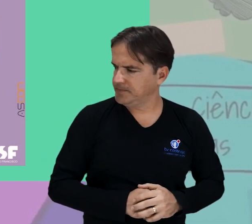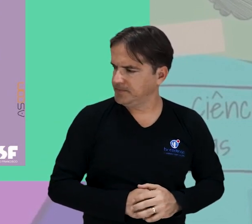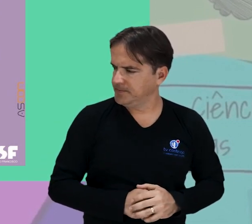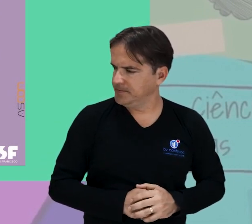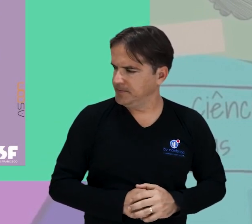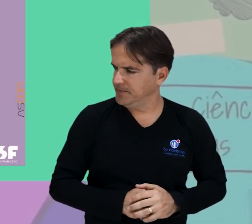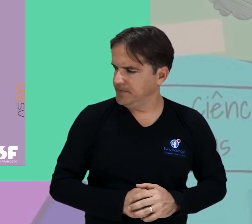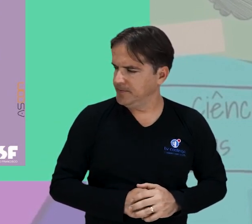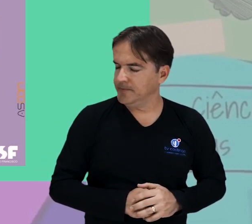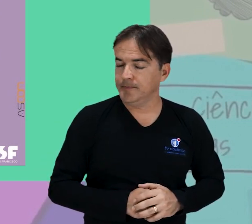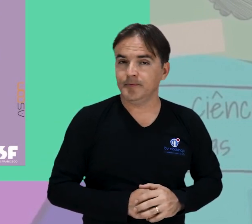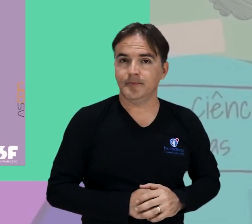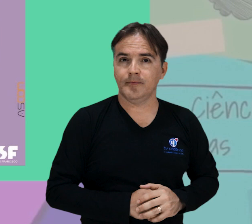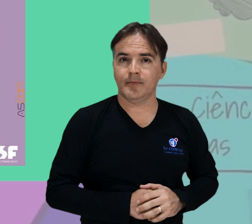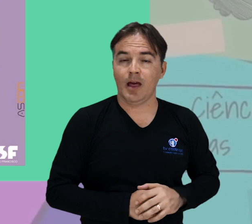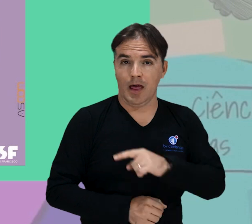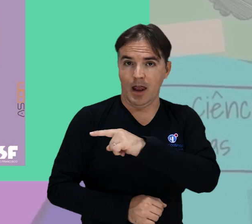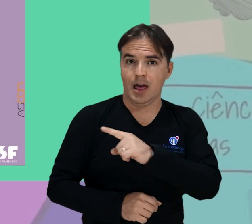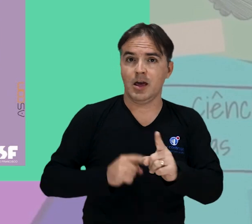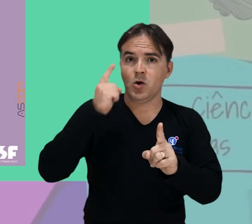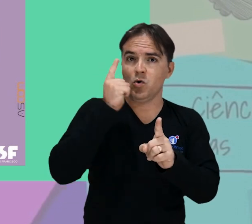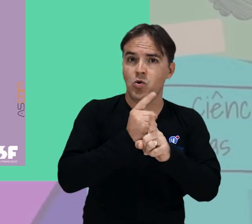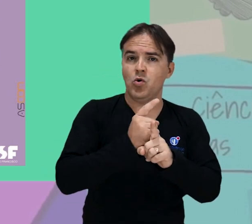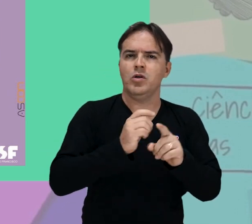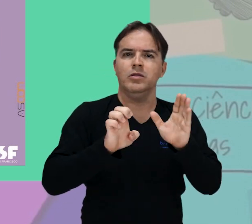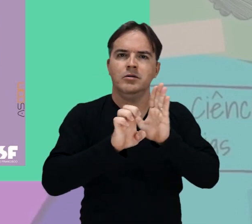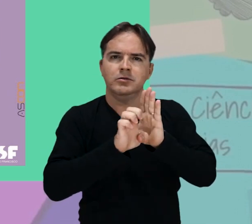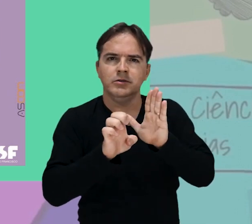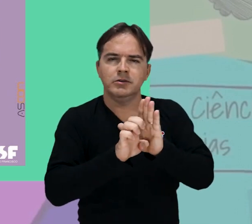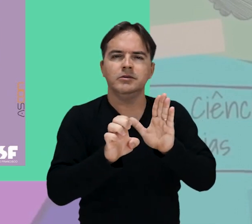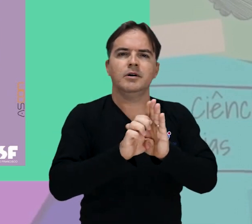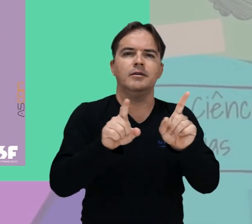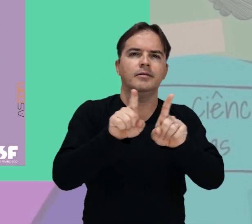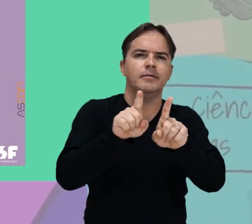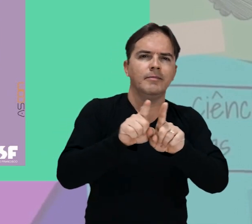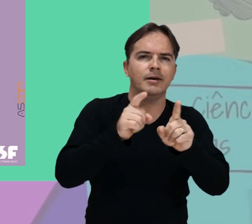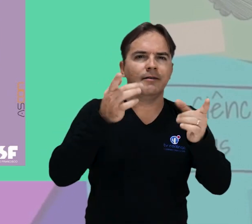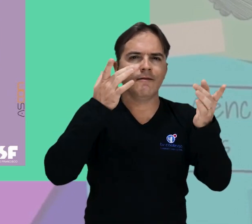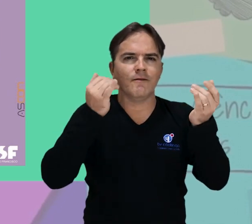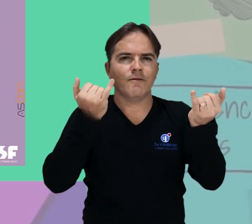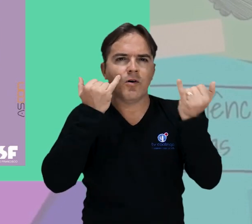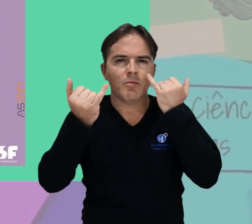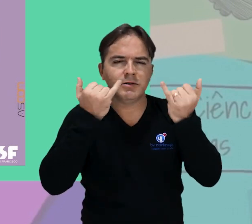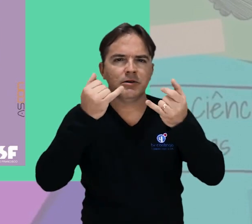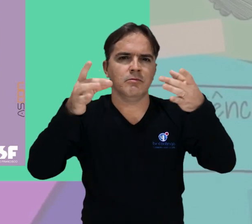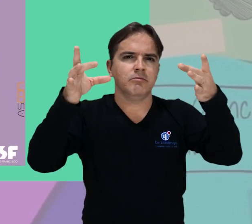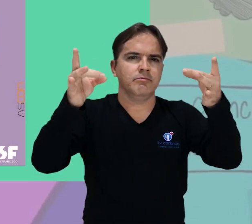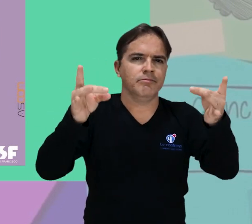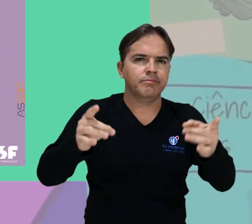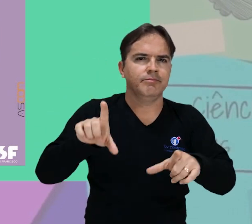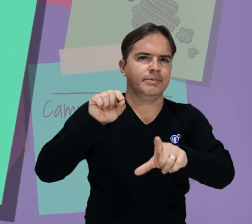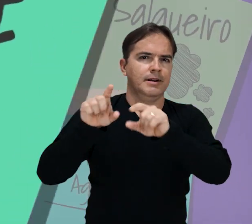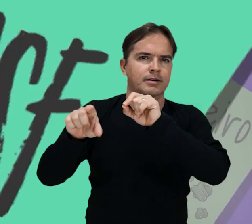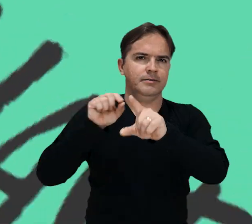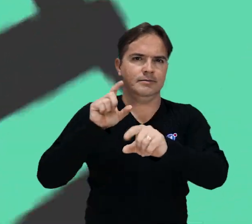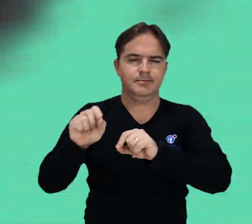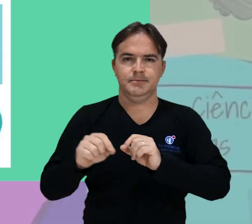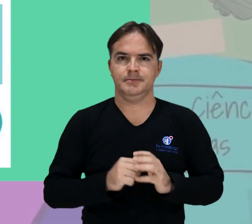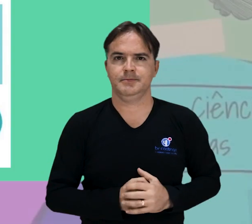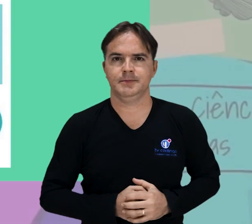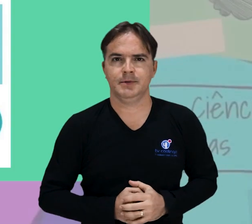sistemas.neivasf.edu.br no site está disponível edital com todas as informações do processo seletivo